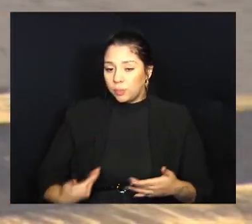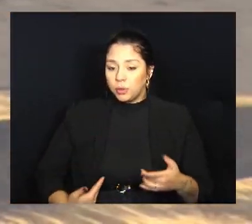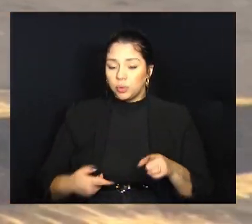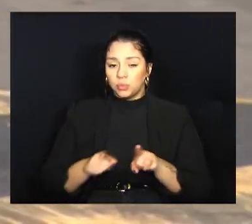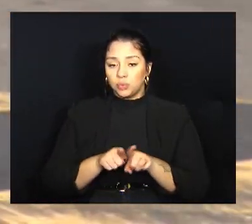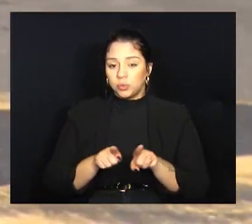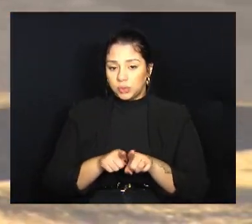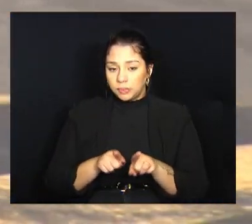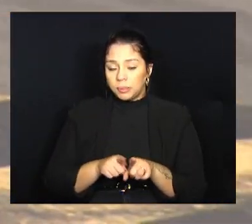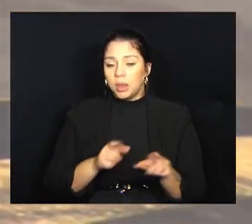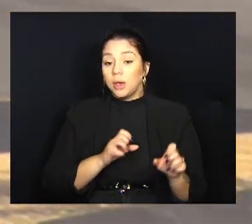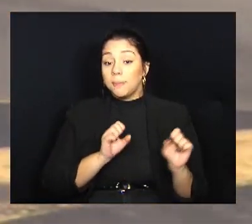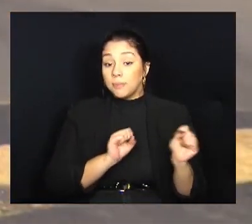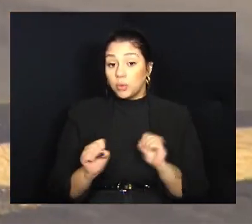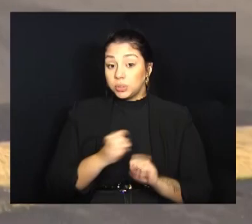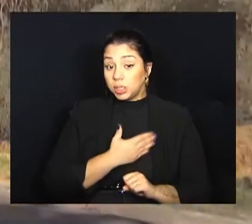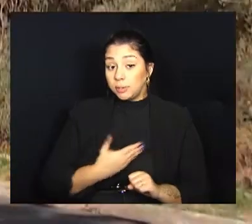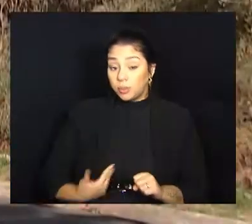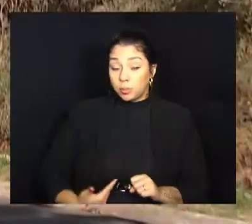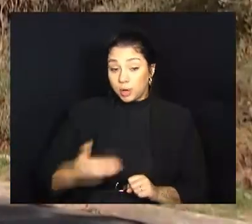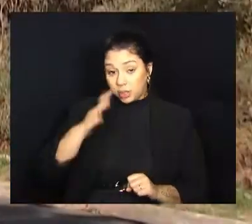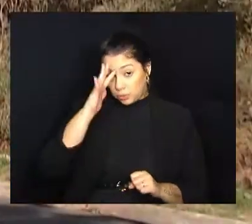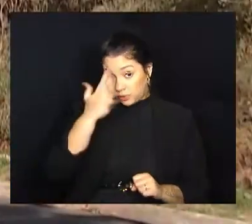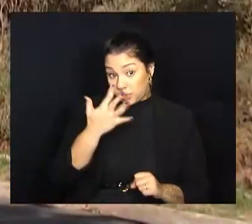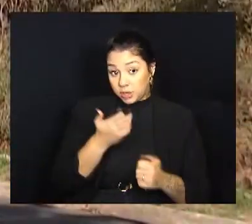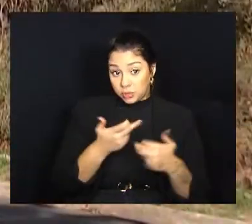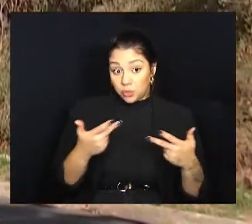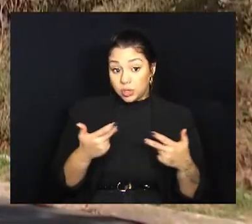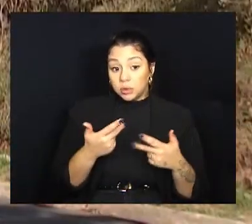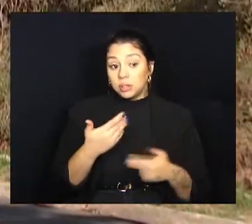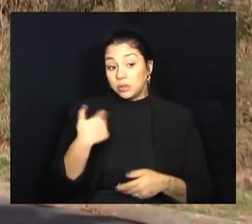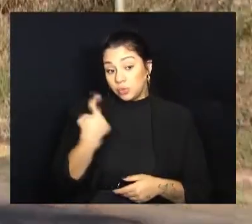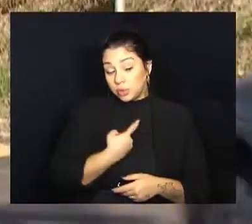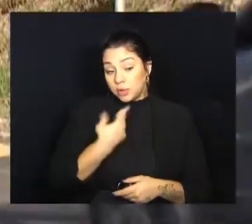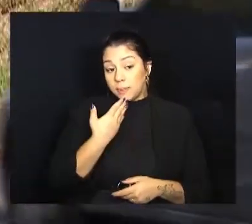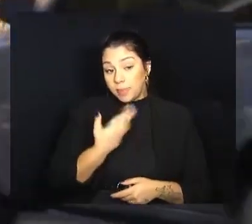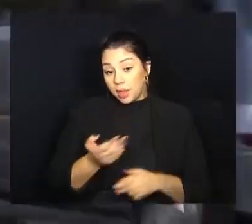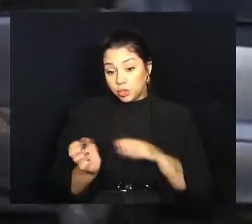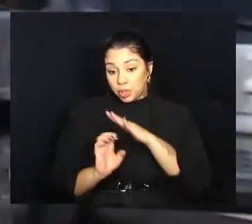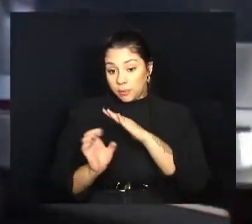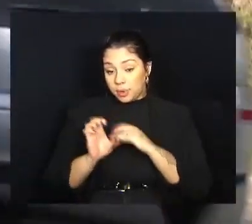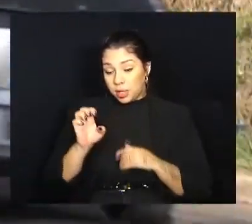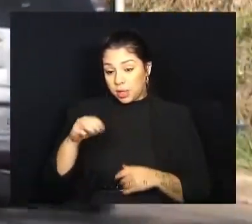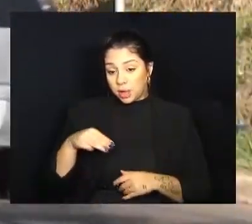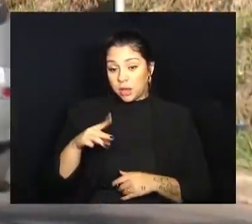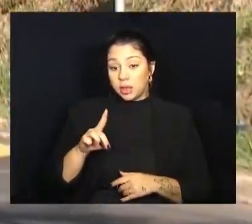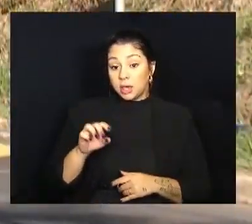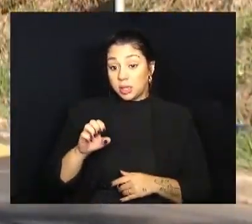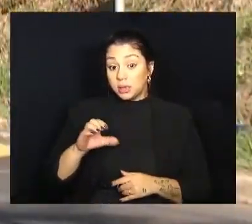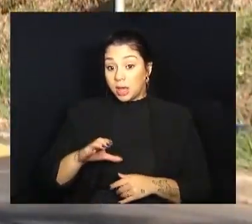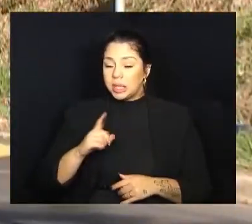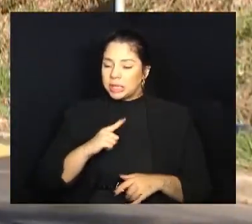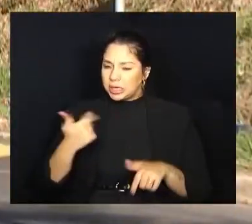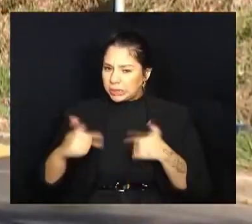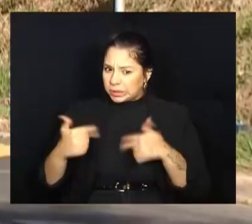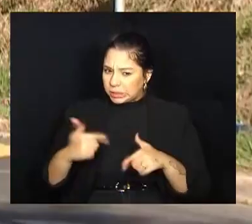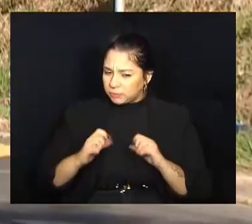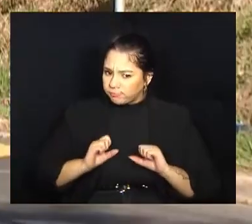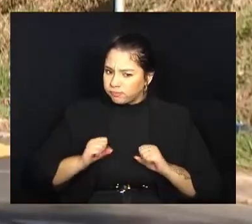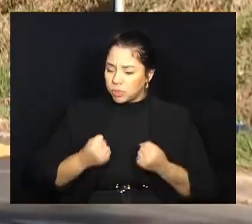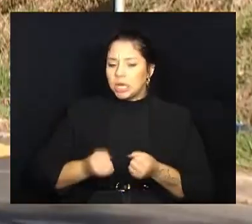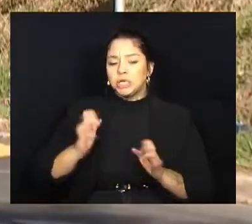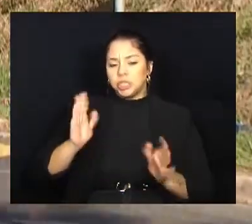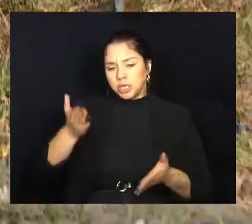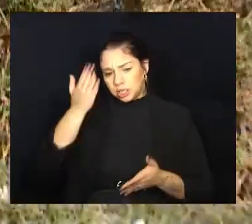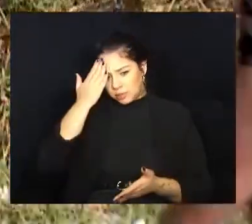resolver essas demandas que a gente pede. Então, eu acho sim que a INDEC está trabalhando muito intensivo em cima disso, tá? Eles estão trabalhando, nós sabemos da dificuldade que é